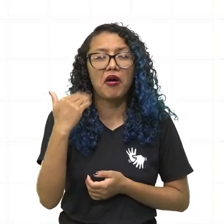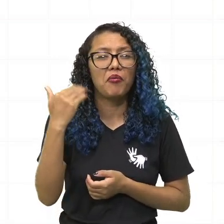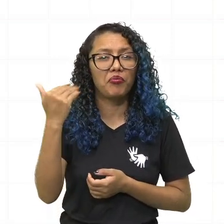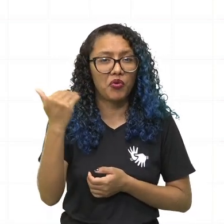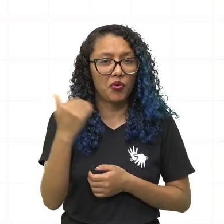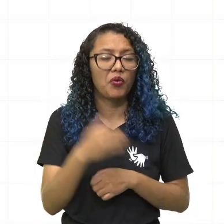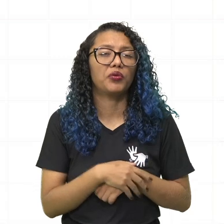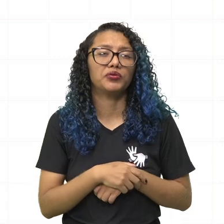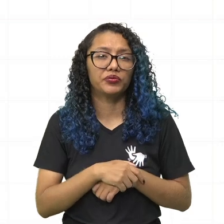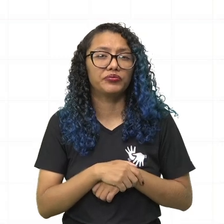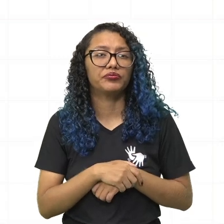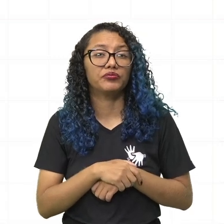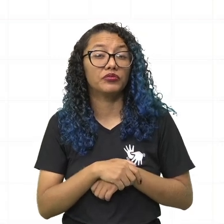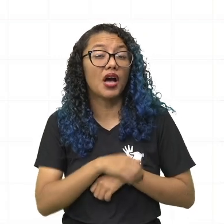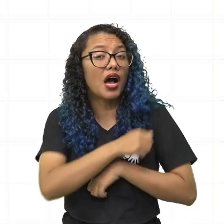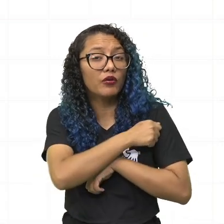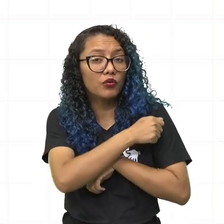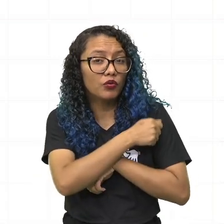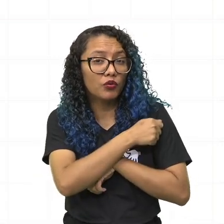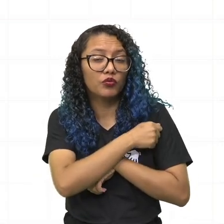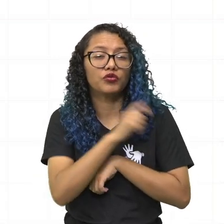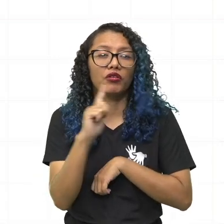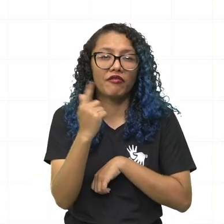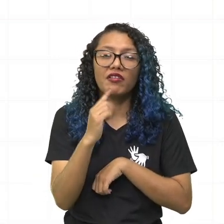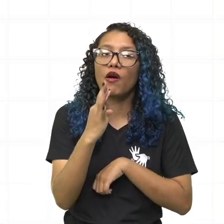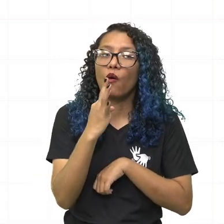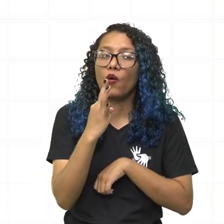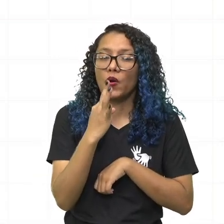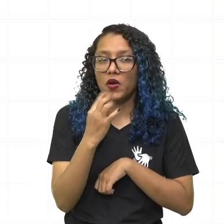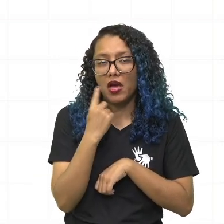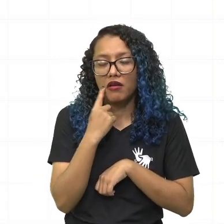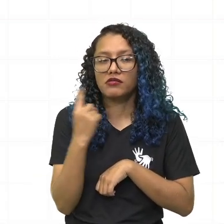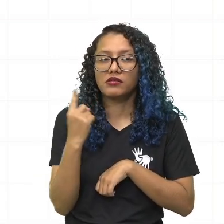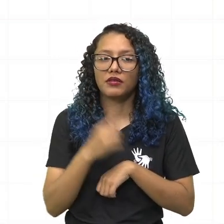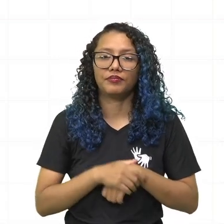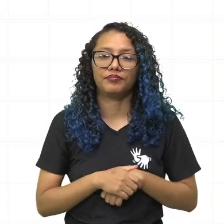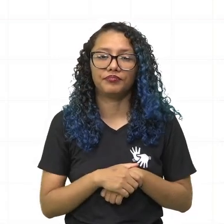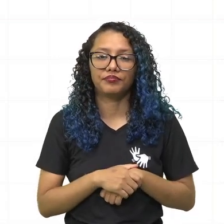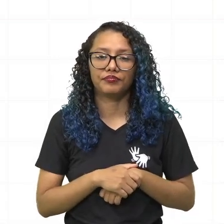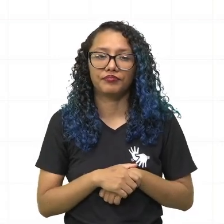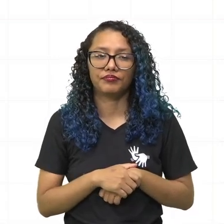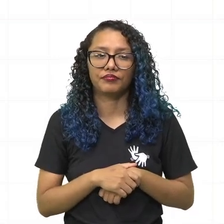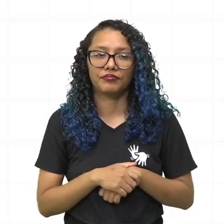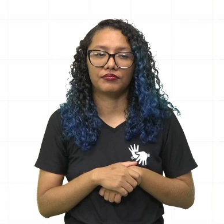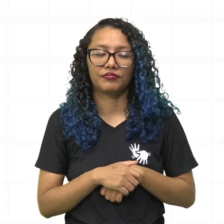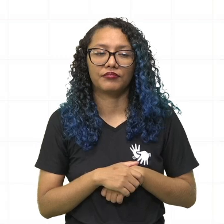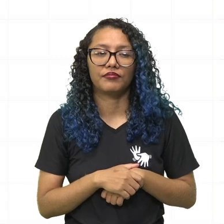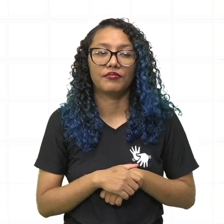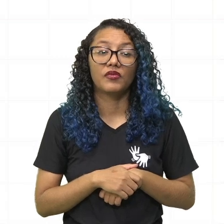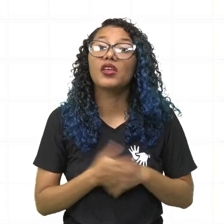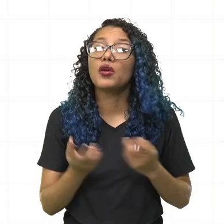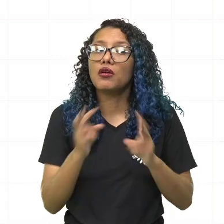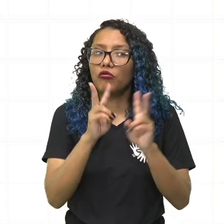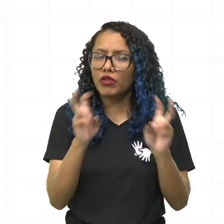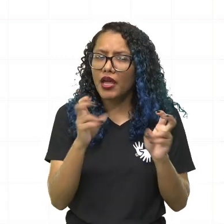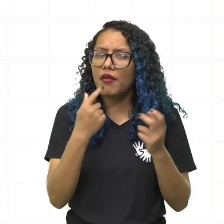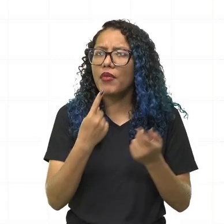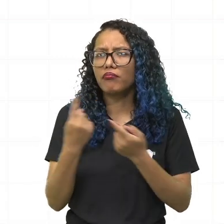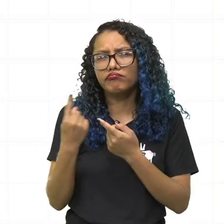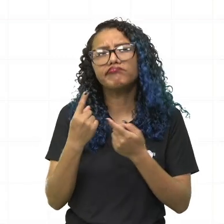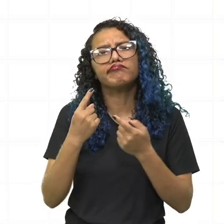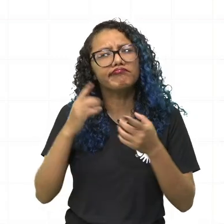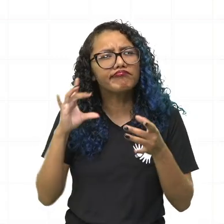estudam geografia, né? E o termo domínios morfoclimáticos é muito vinculado aos estudos que ele fez ao longo da vida. E aí a gente verifica